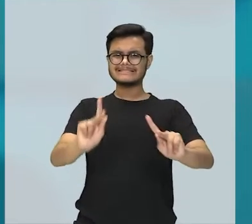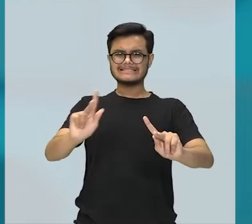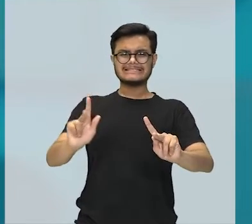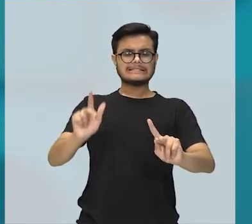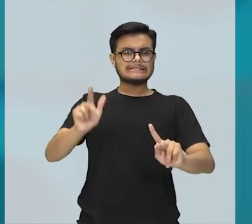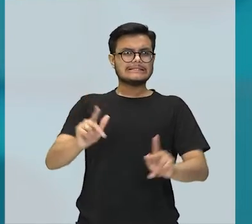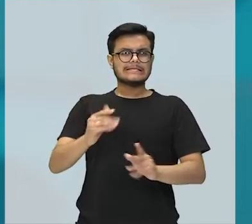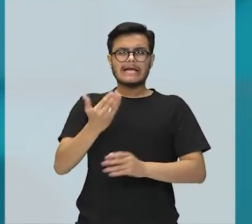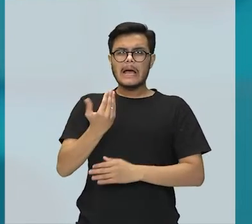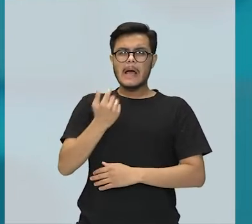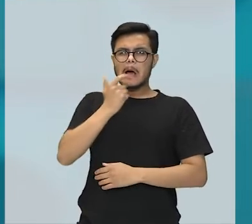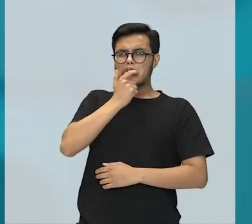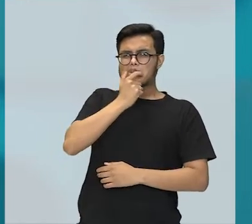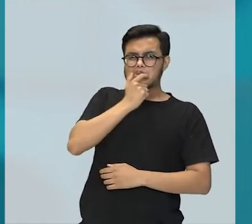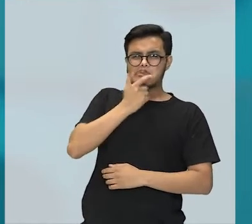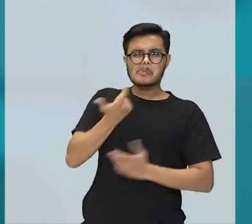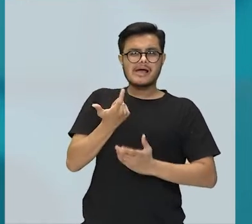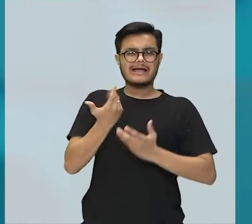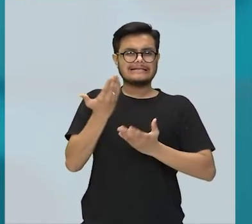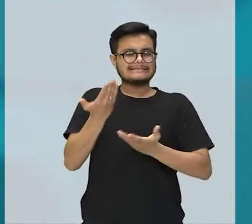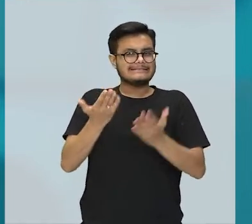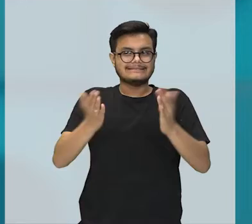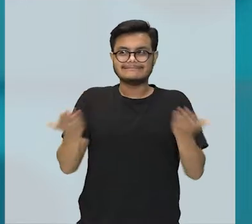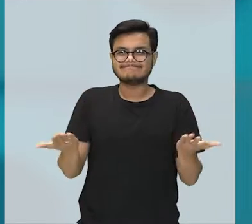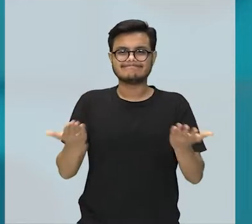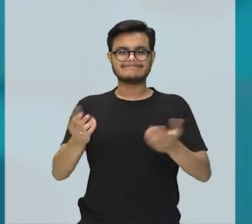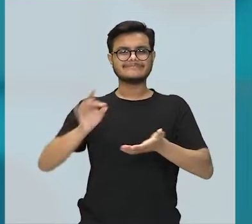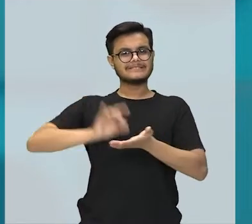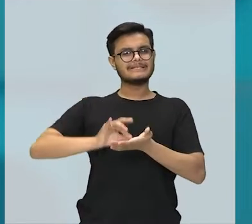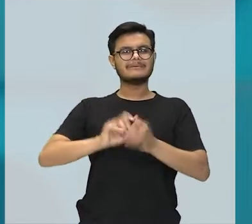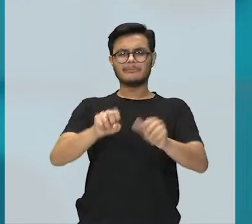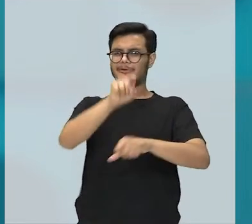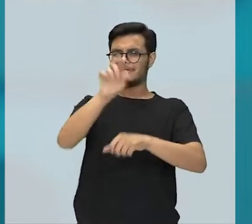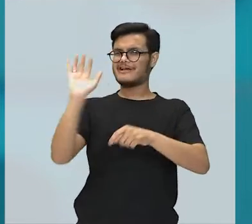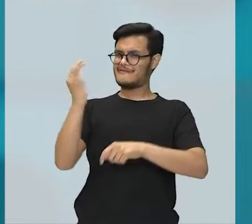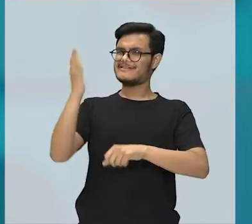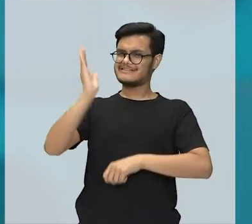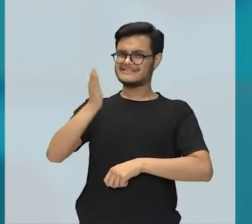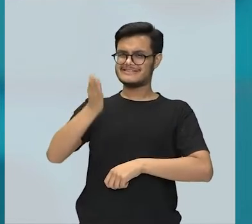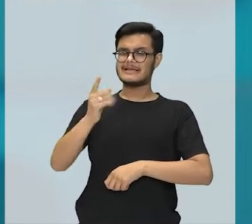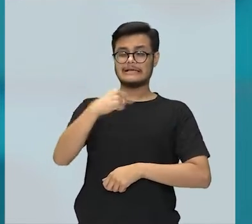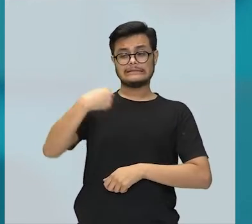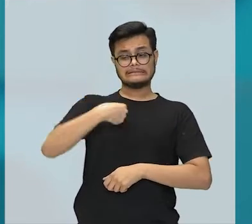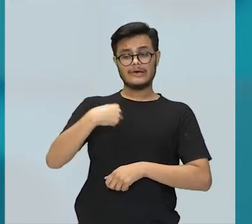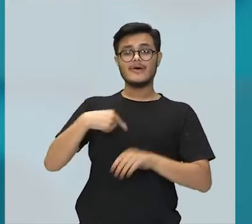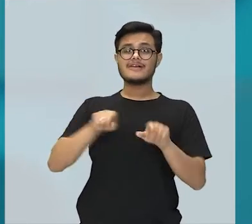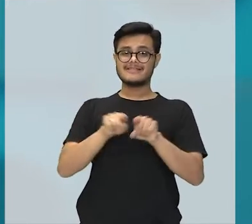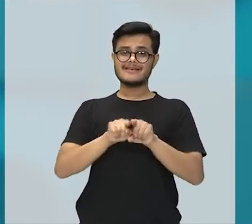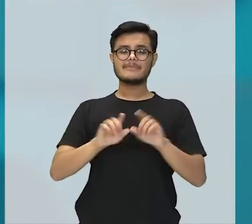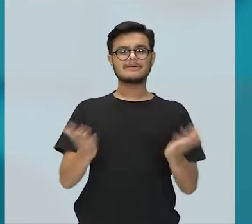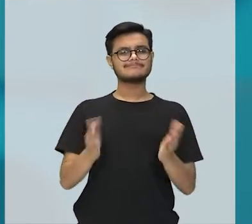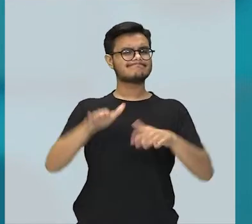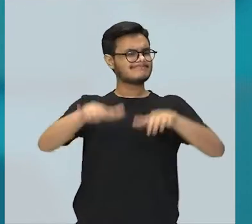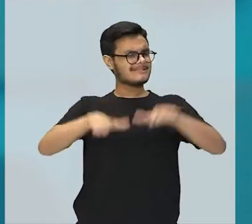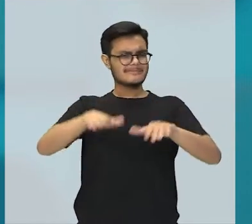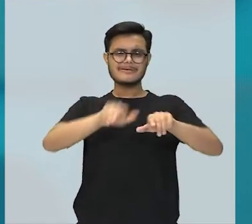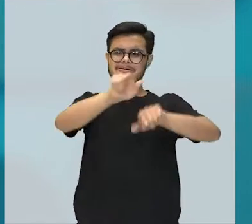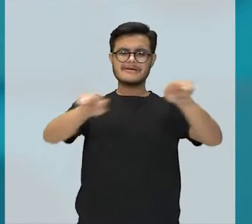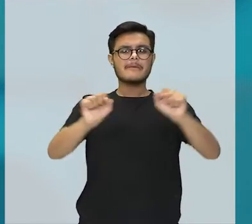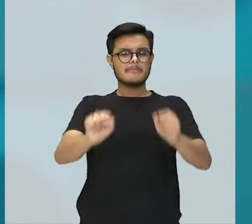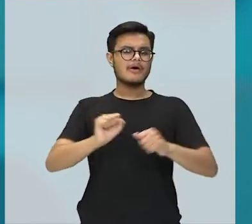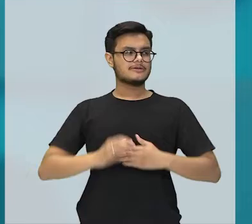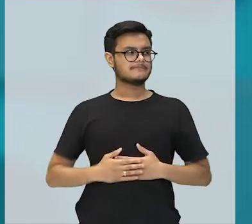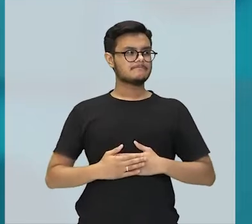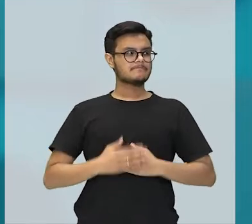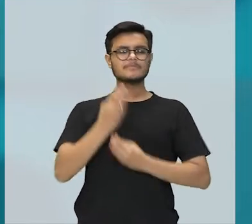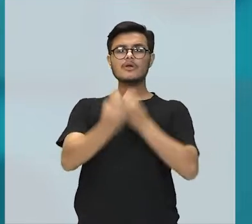e acabou batendo a boca? Quem nunca, né? Pode ter acontecido com você, pode acontecer comigo, com qualquer pessoa. E aí, o que será que a